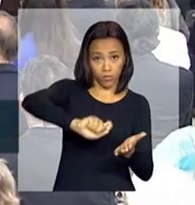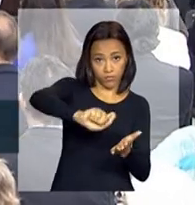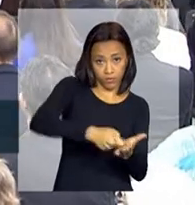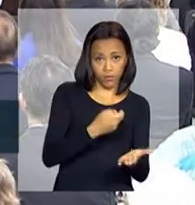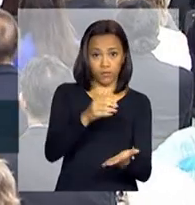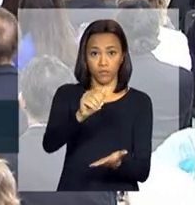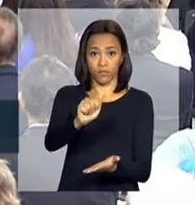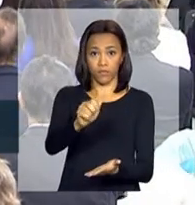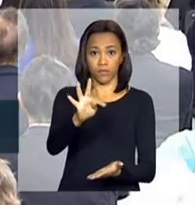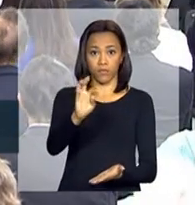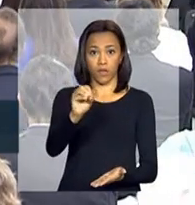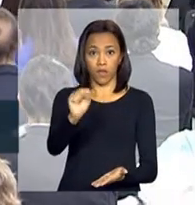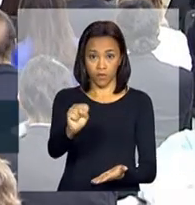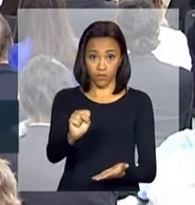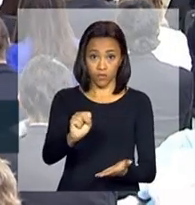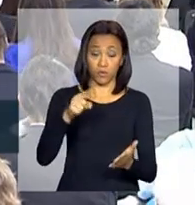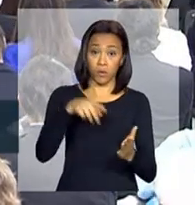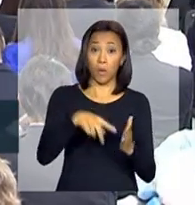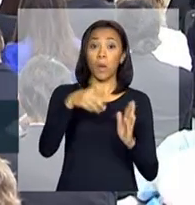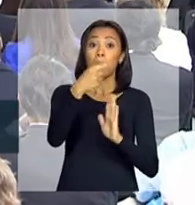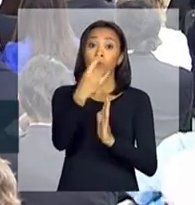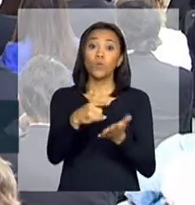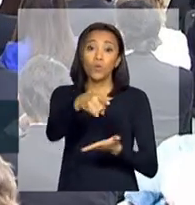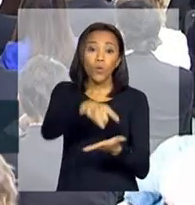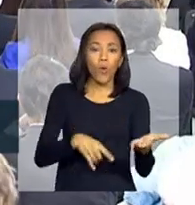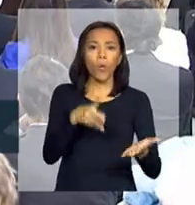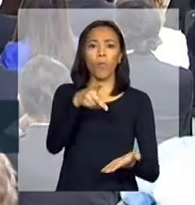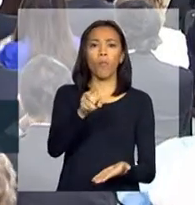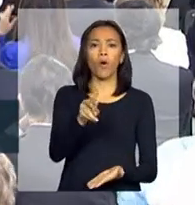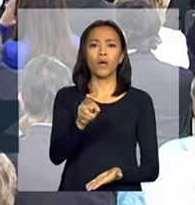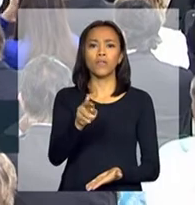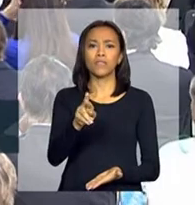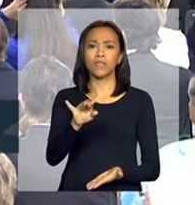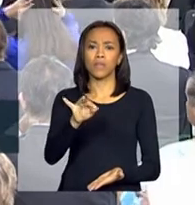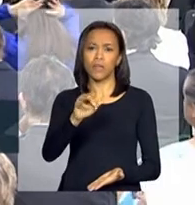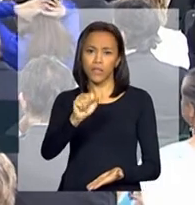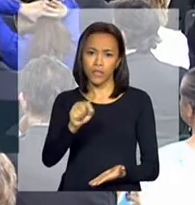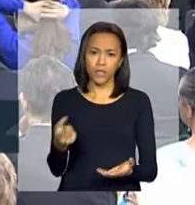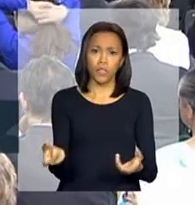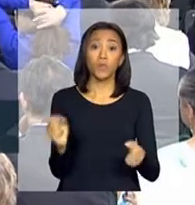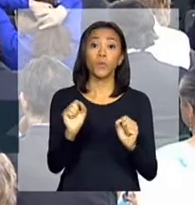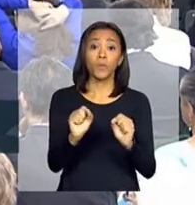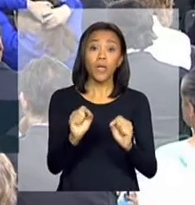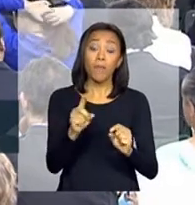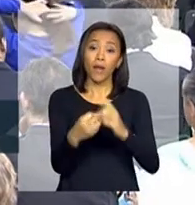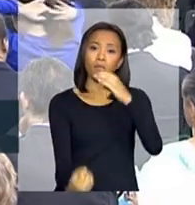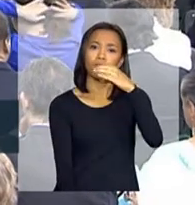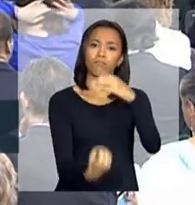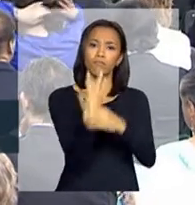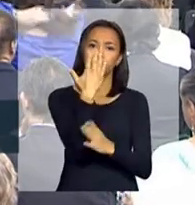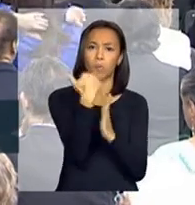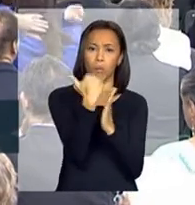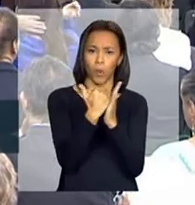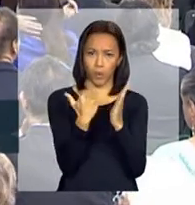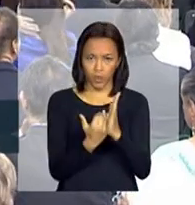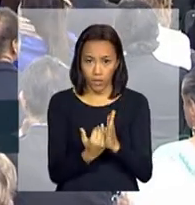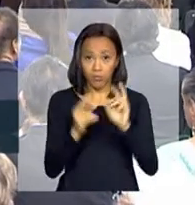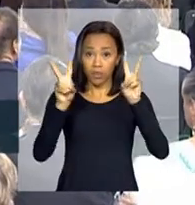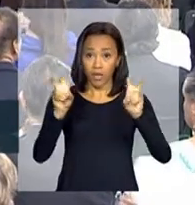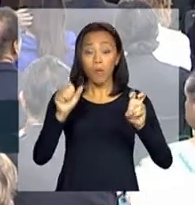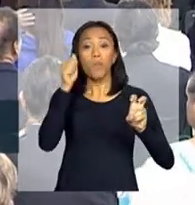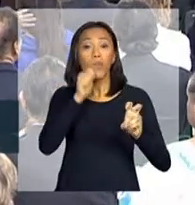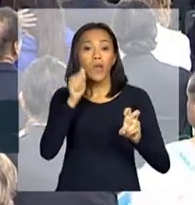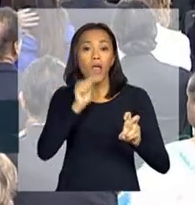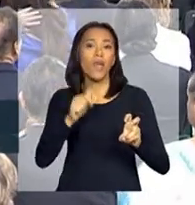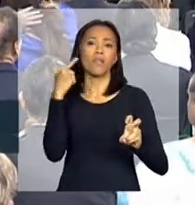atos portaria que institui o grupo executivo interministerial para a implementação do programa mulher